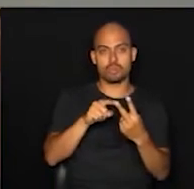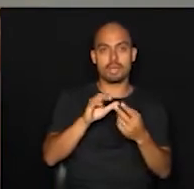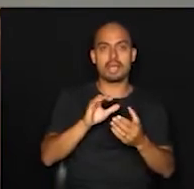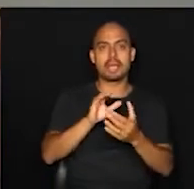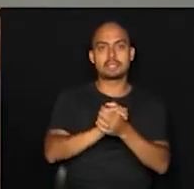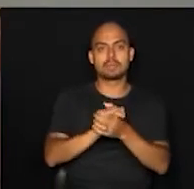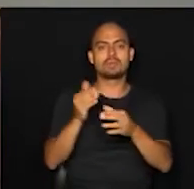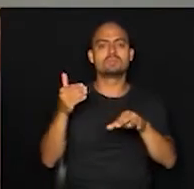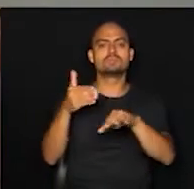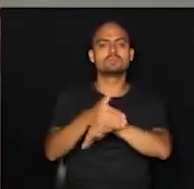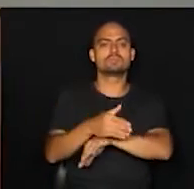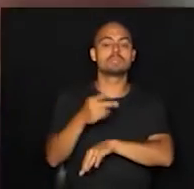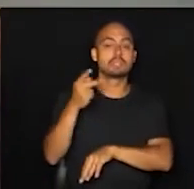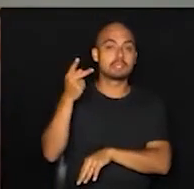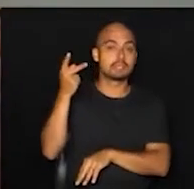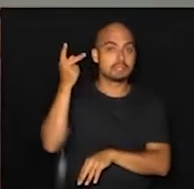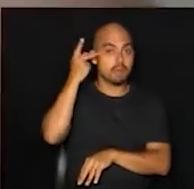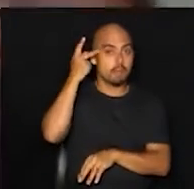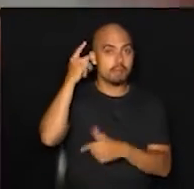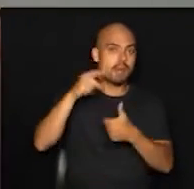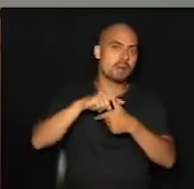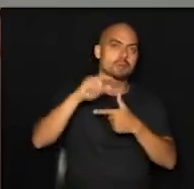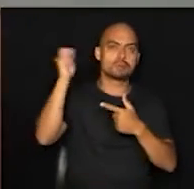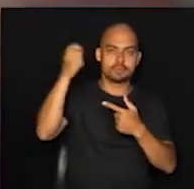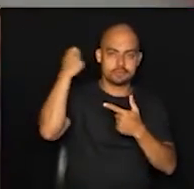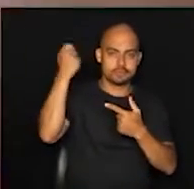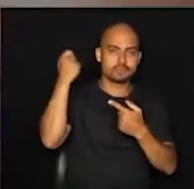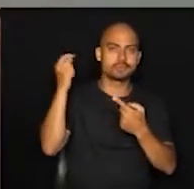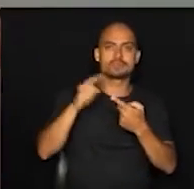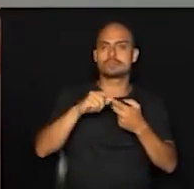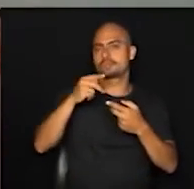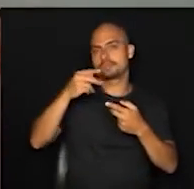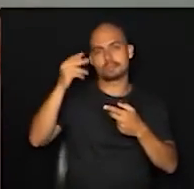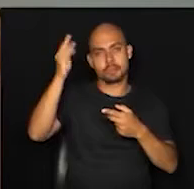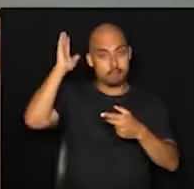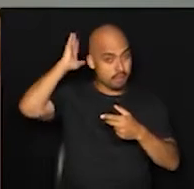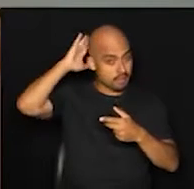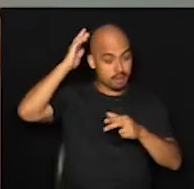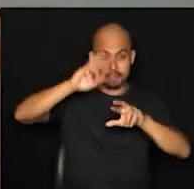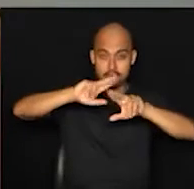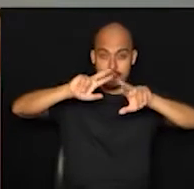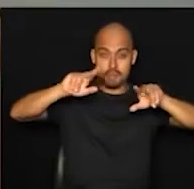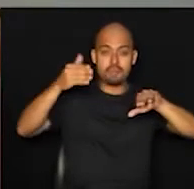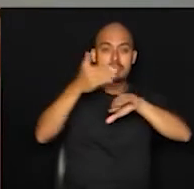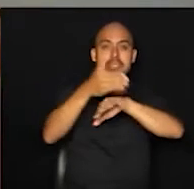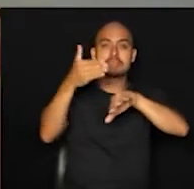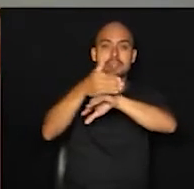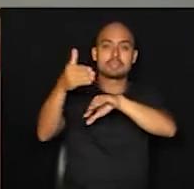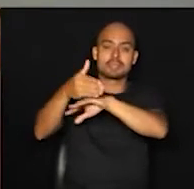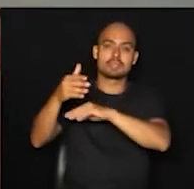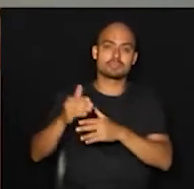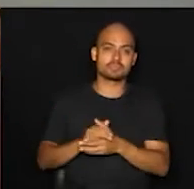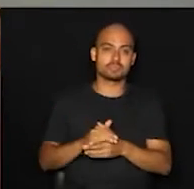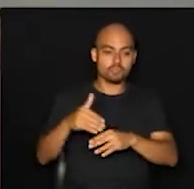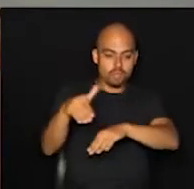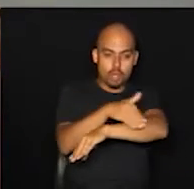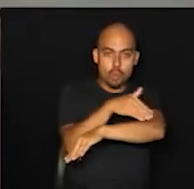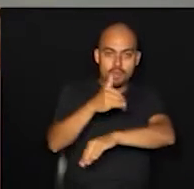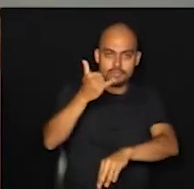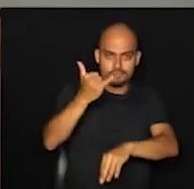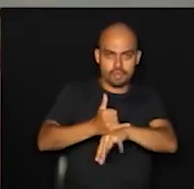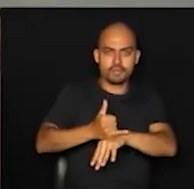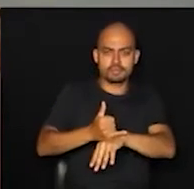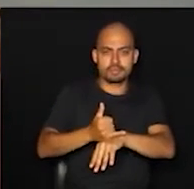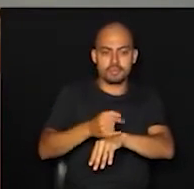São Paulo, Rio Grande do Sul, Santa Catarina, Paraná, blá, blá. Eles inauguraram as estradas de ferro que vocês devem